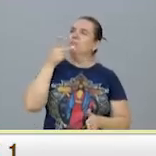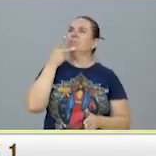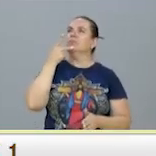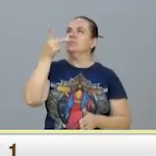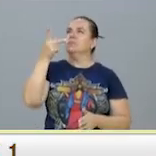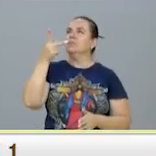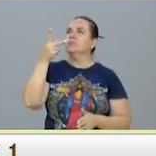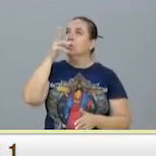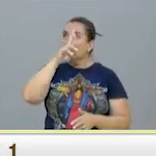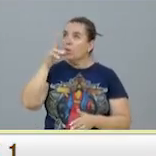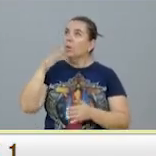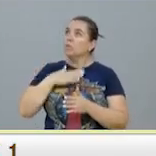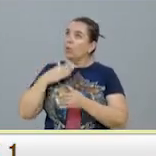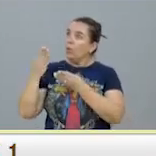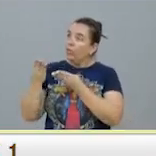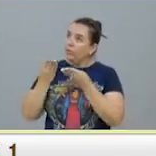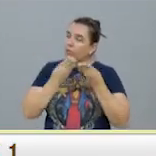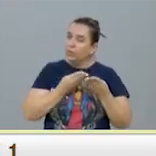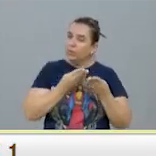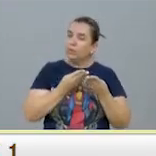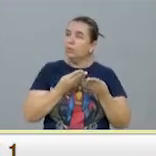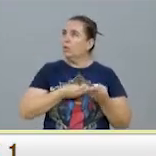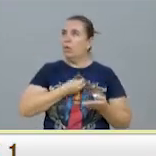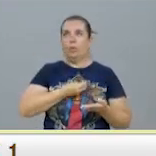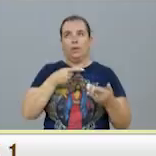me convidou,